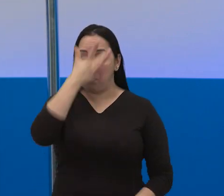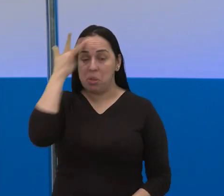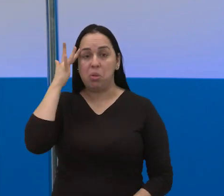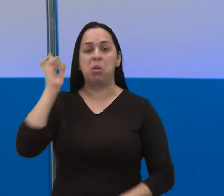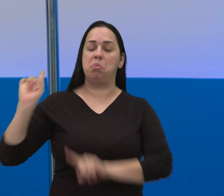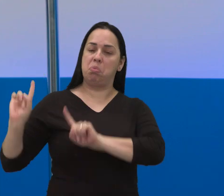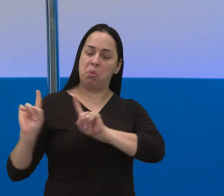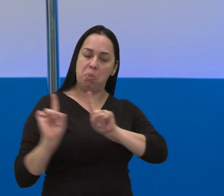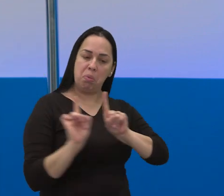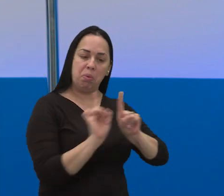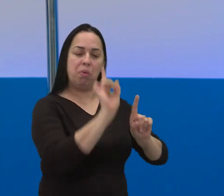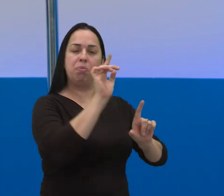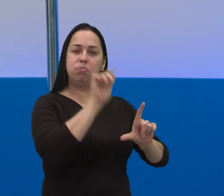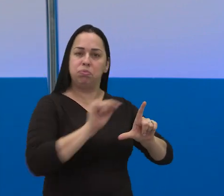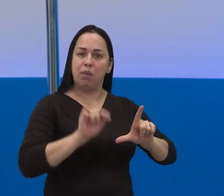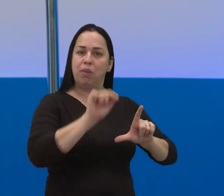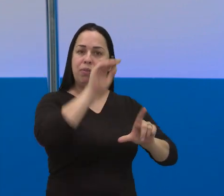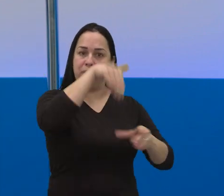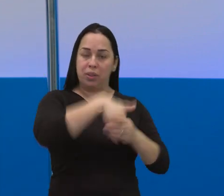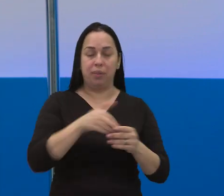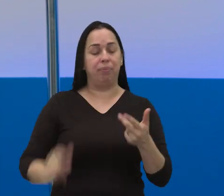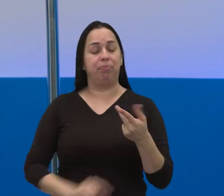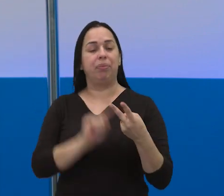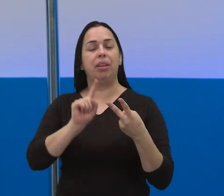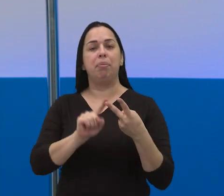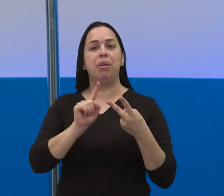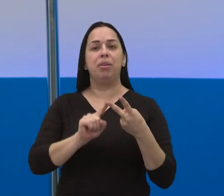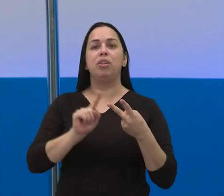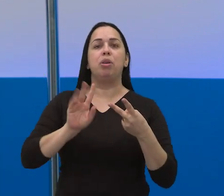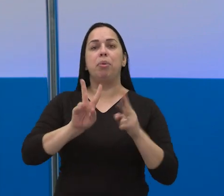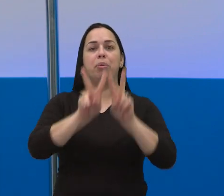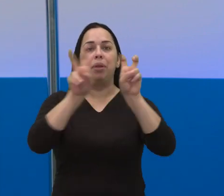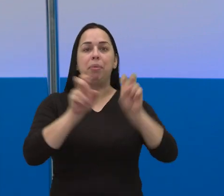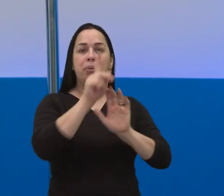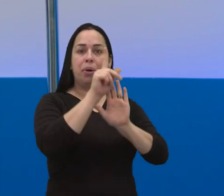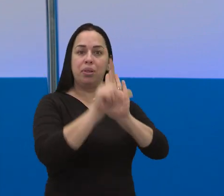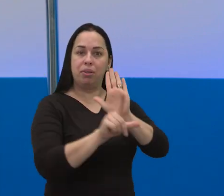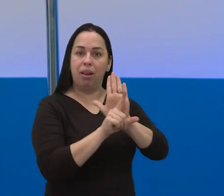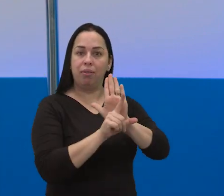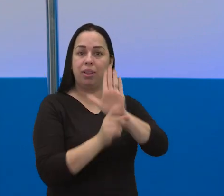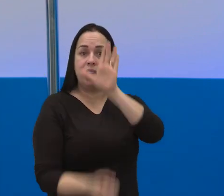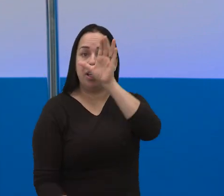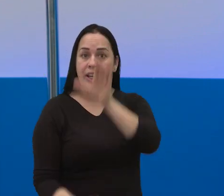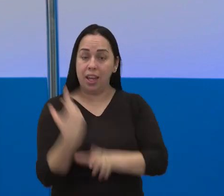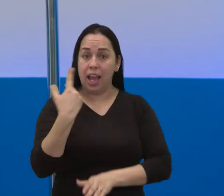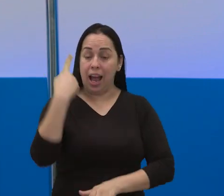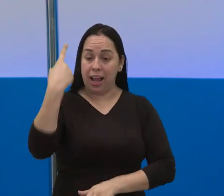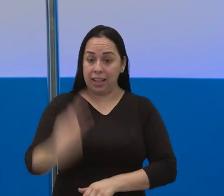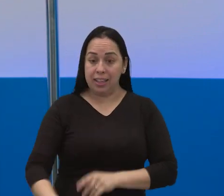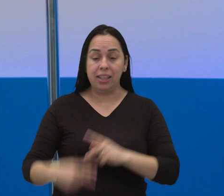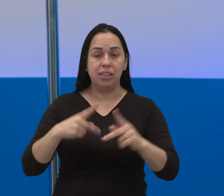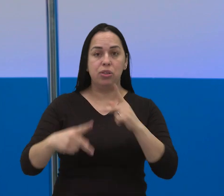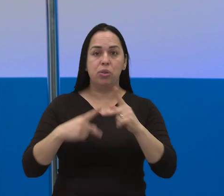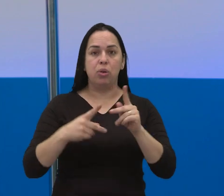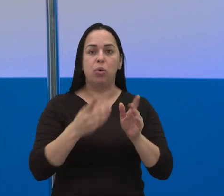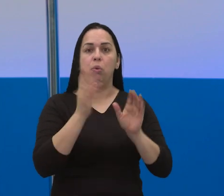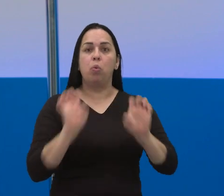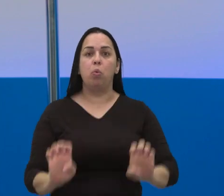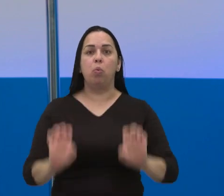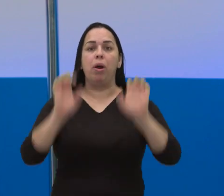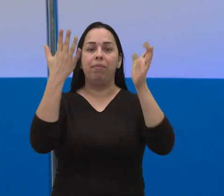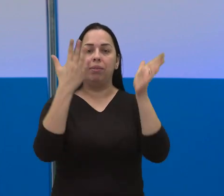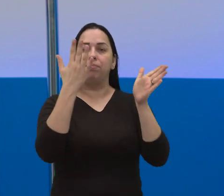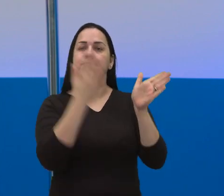cidade compareceram às urnas nesse domingo. Tem ainda os detalhes de um projeto de lei que institui no calendário oficial de comemorações